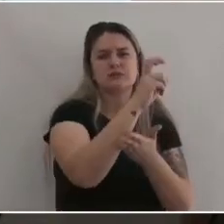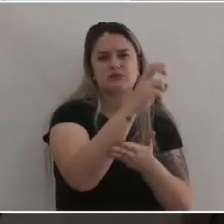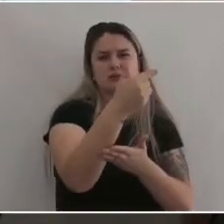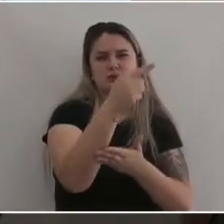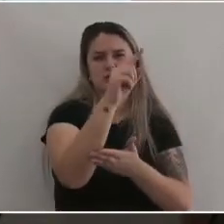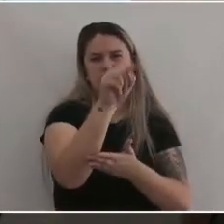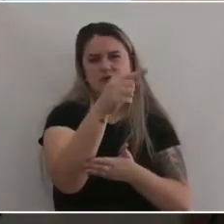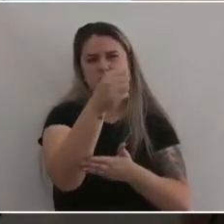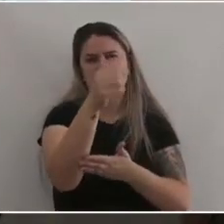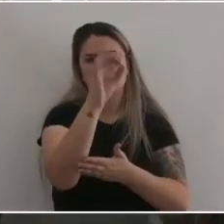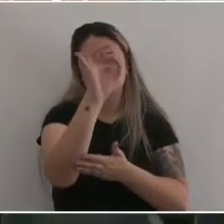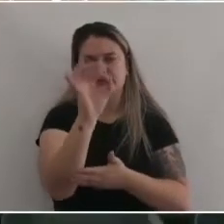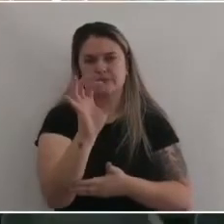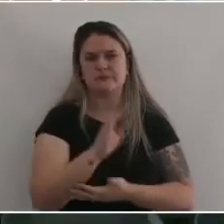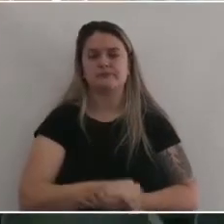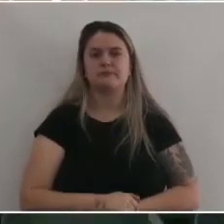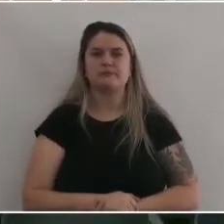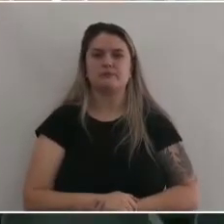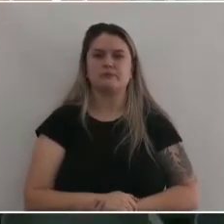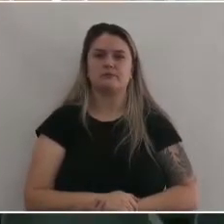52,02%. Certo. Aham. Então tá essa a dúvida.